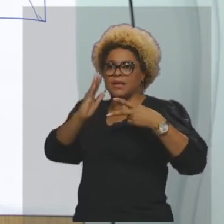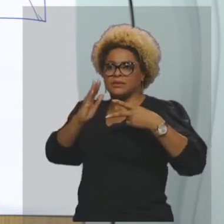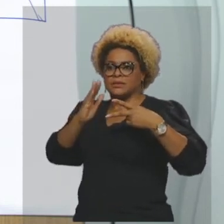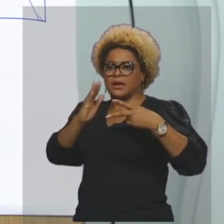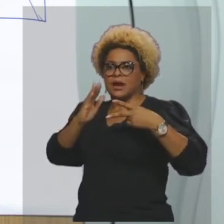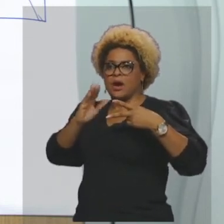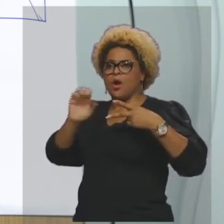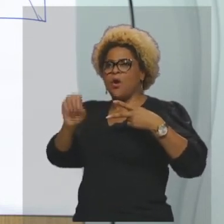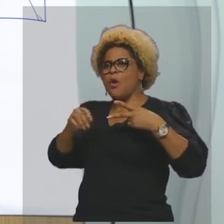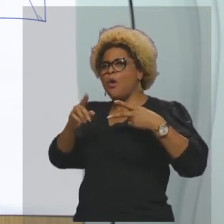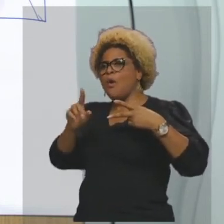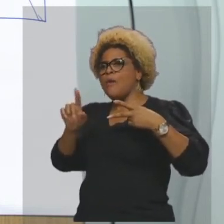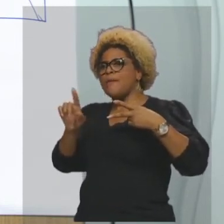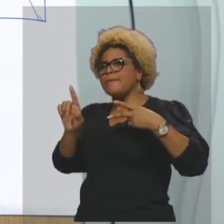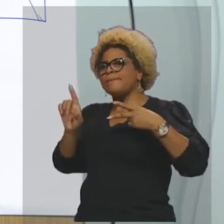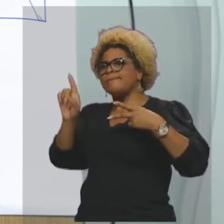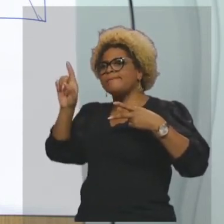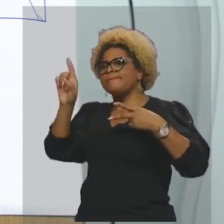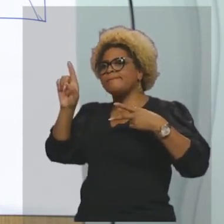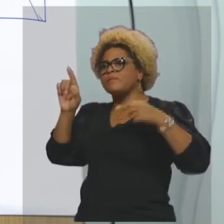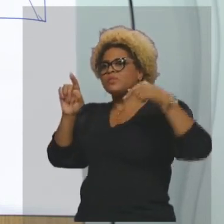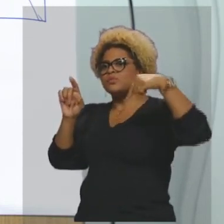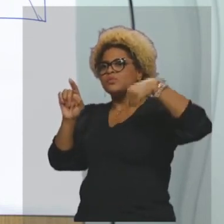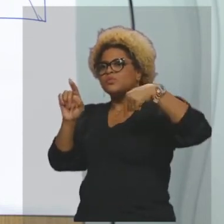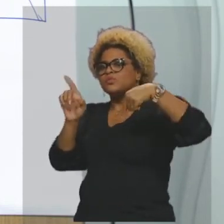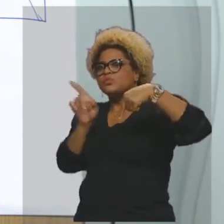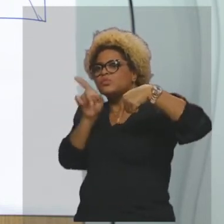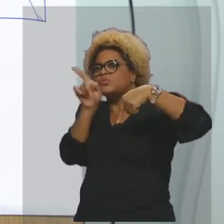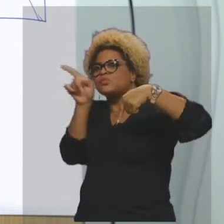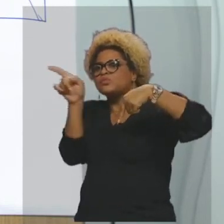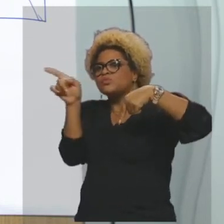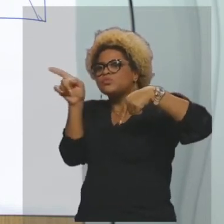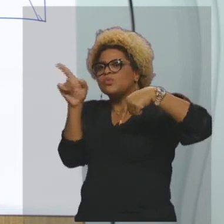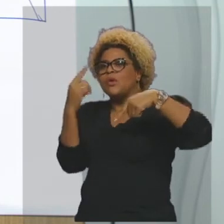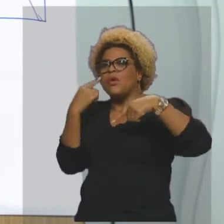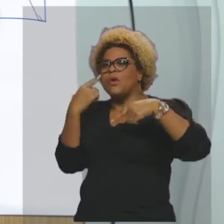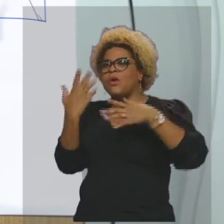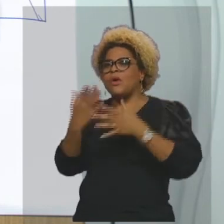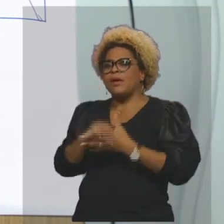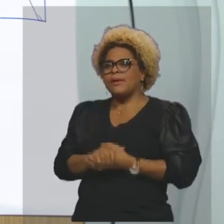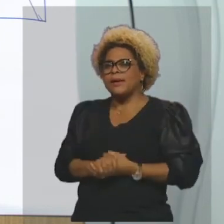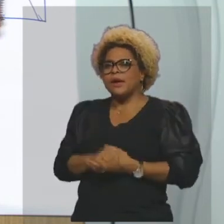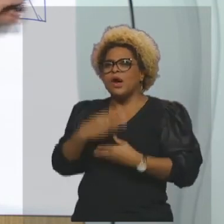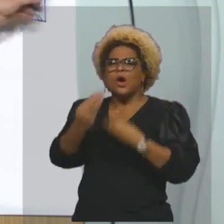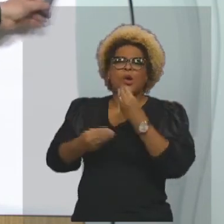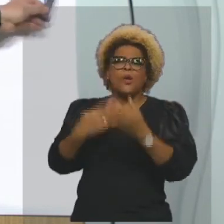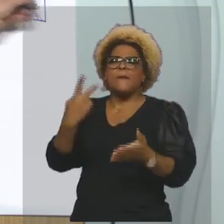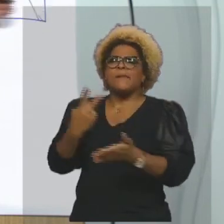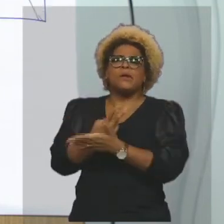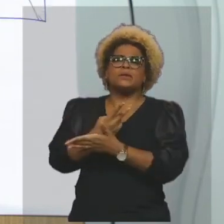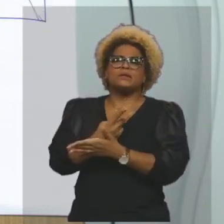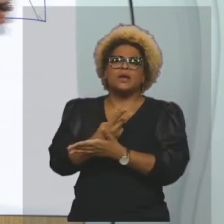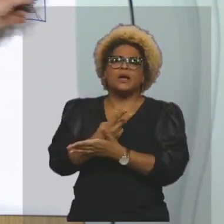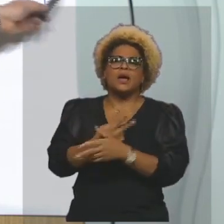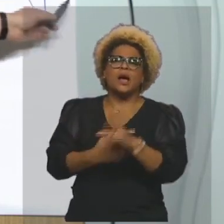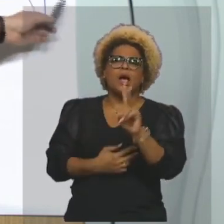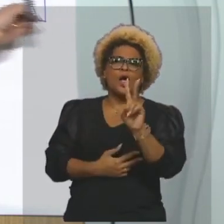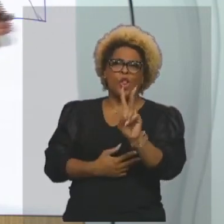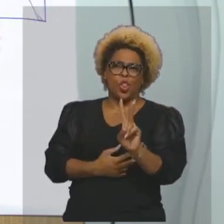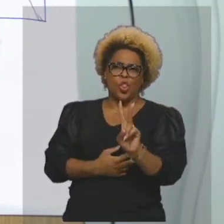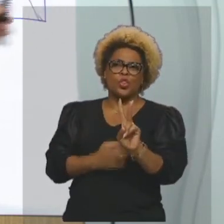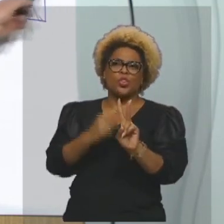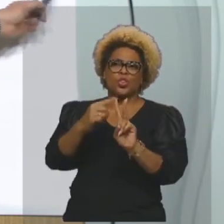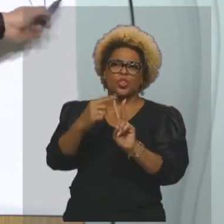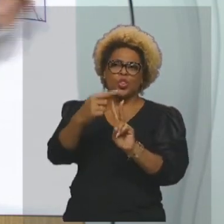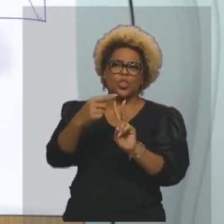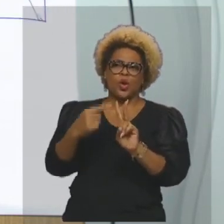ou ela passa por aqui. Então, o que está acontecendo nesse circuito, gente? Esses 2 resistores de 10 ohms que estão